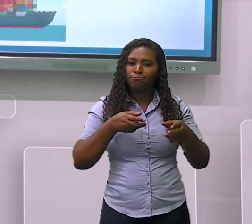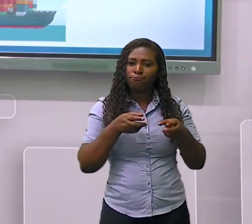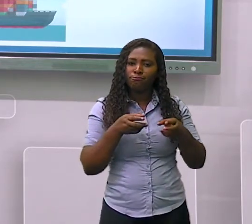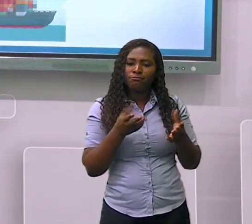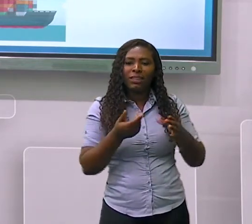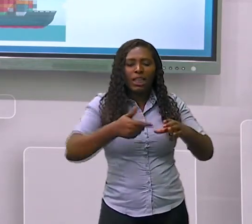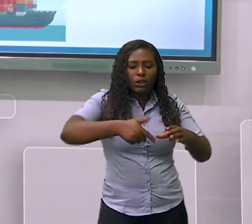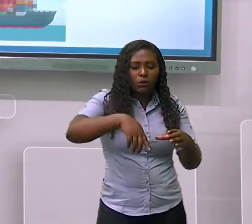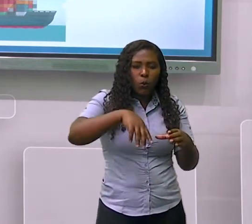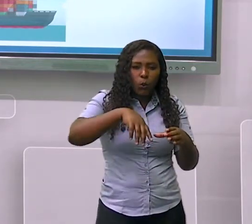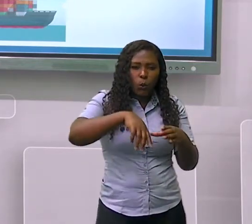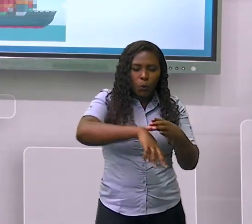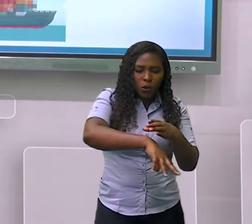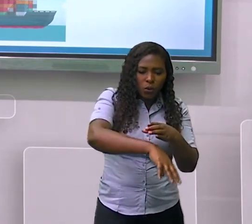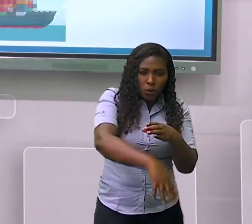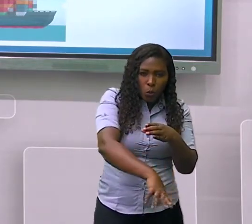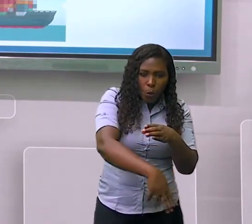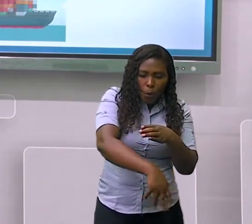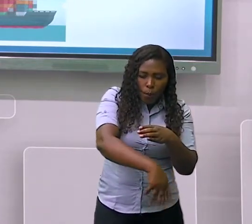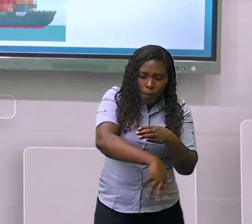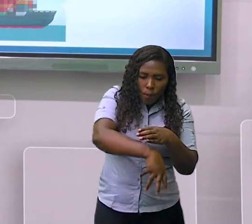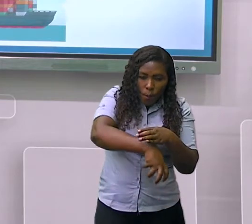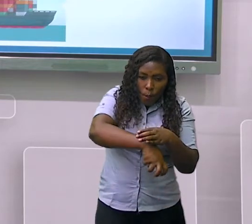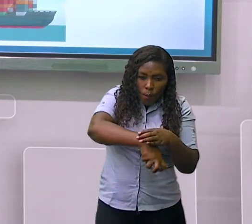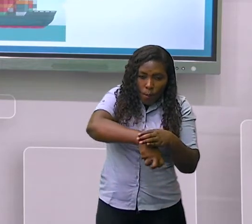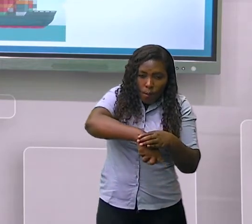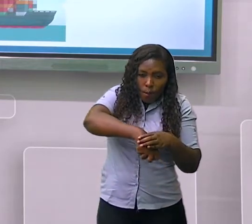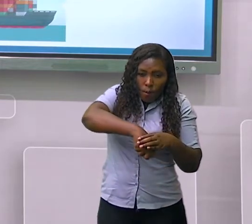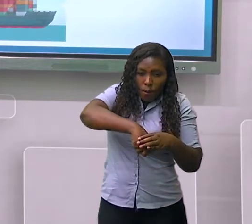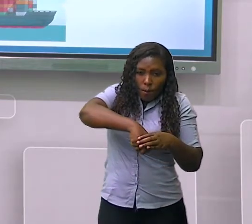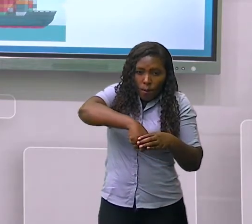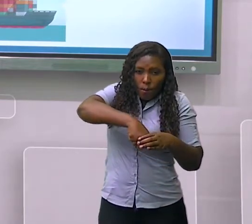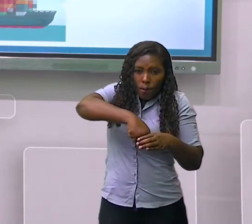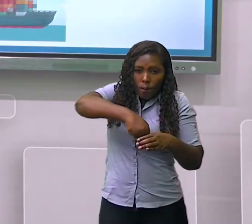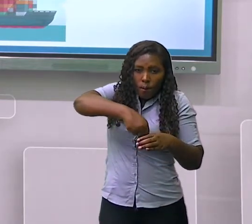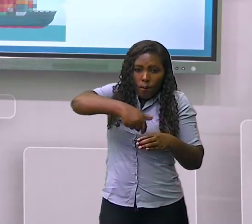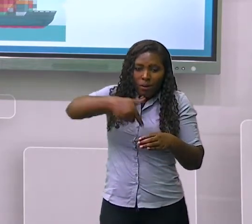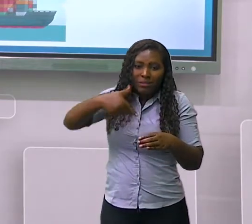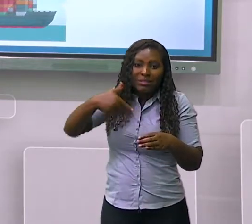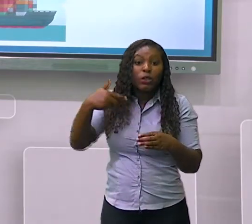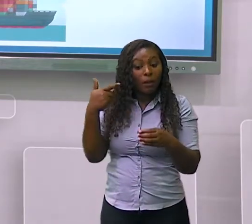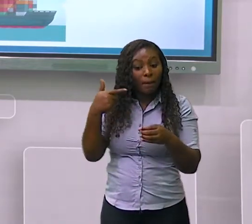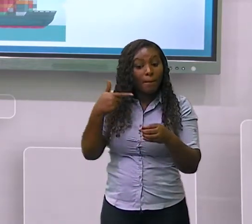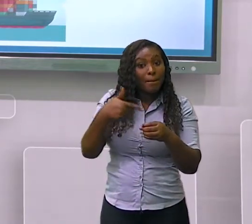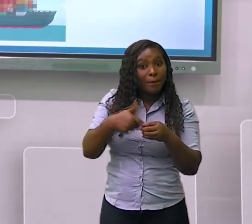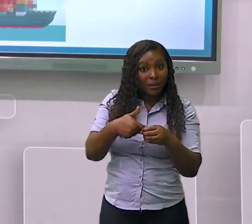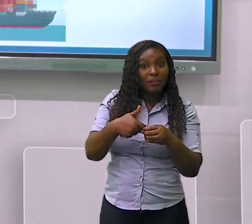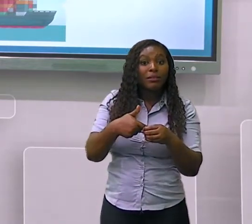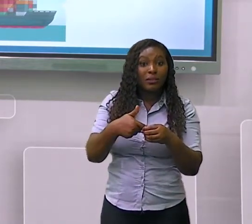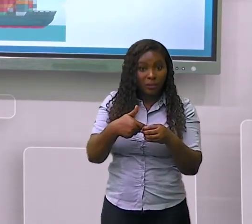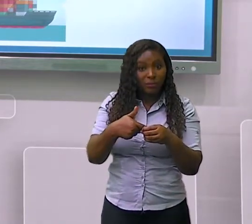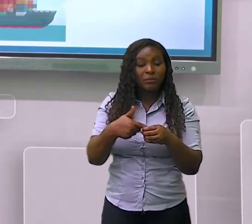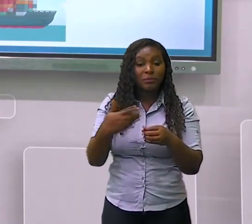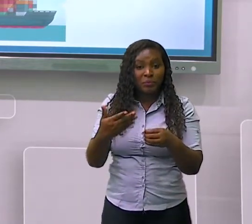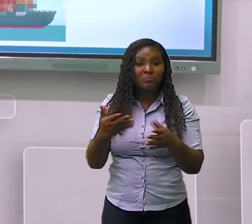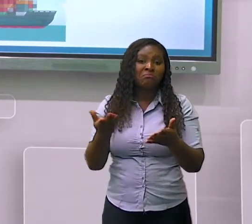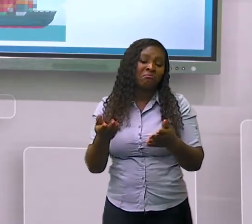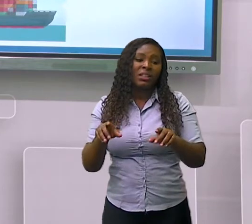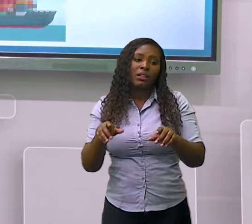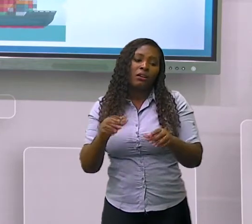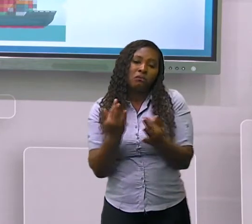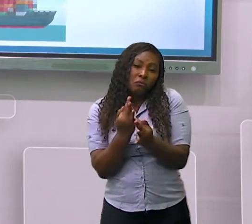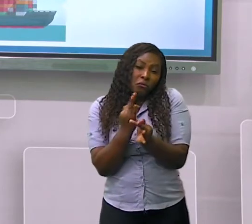extrativismo, que corresponde à exploração e retirada de recursos, podendo estes